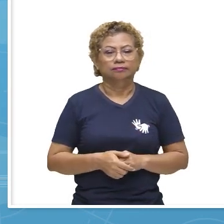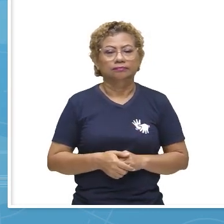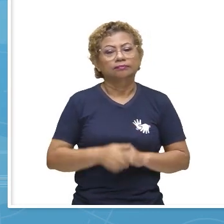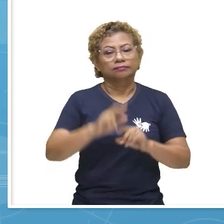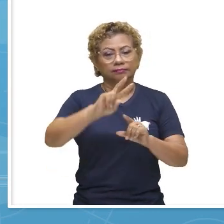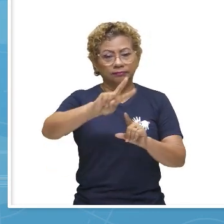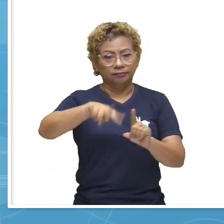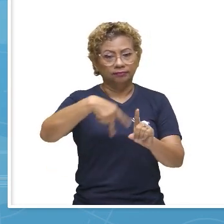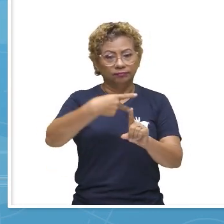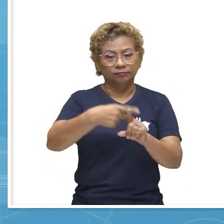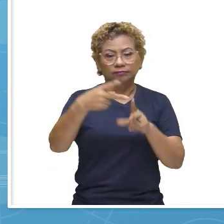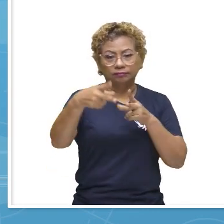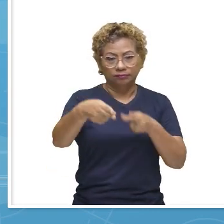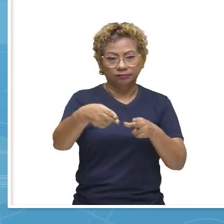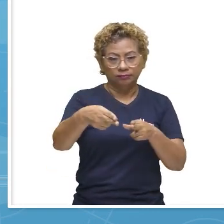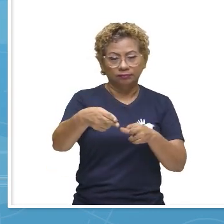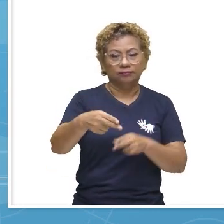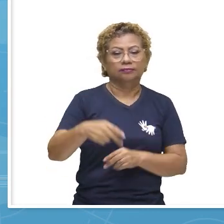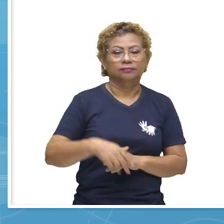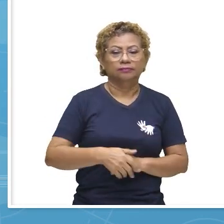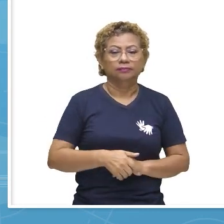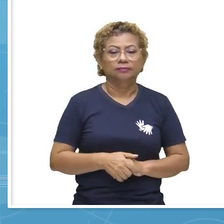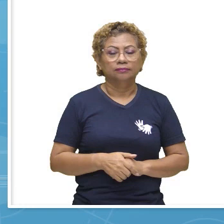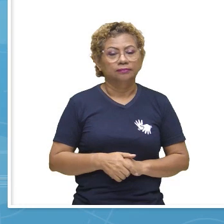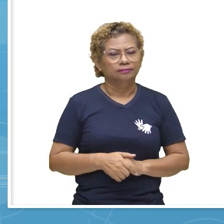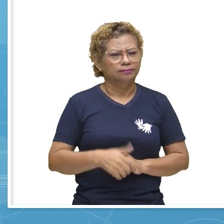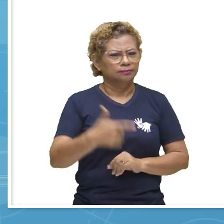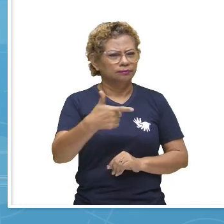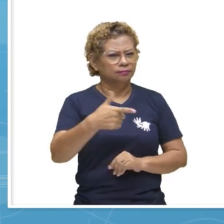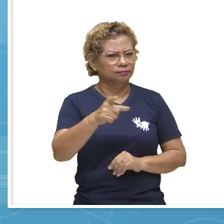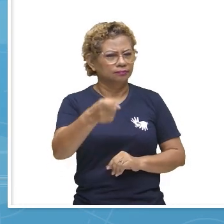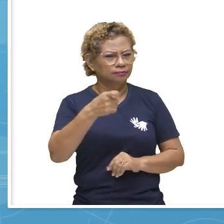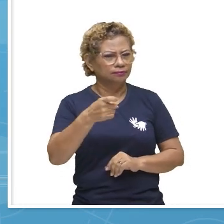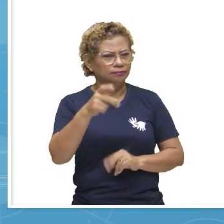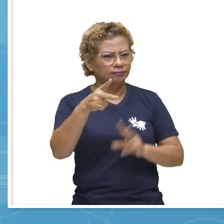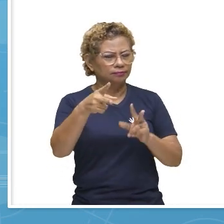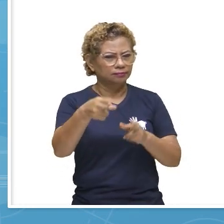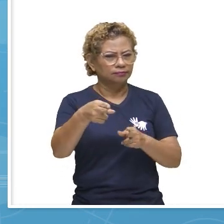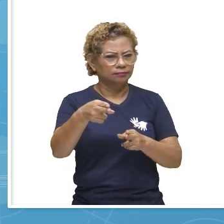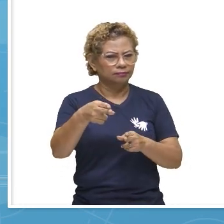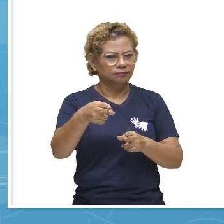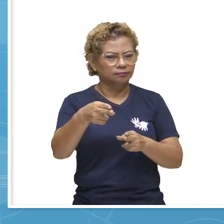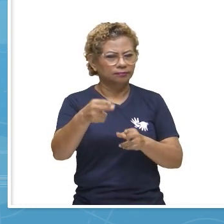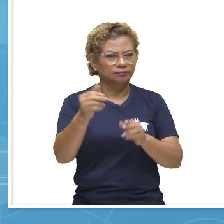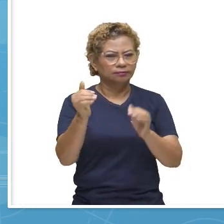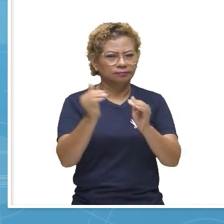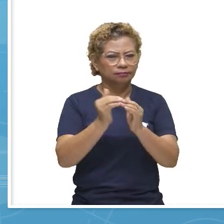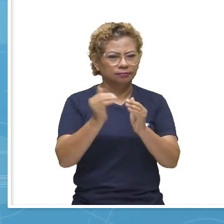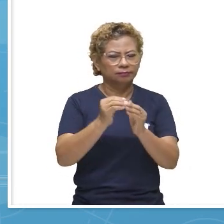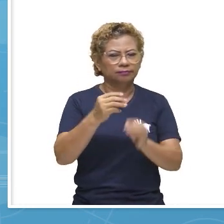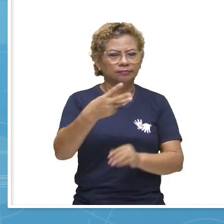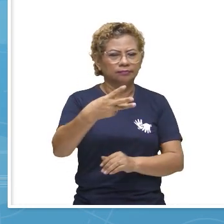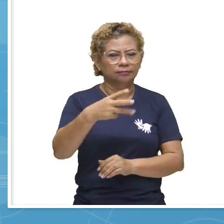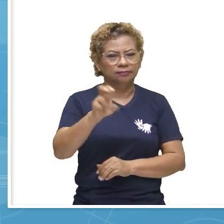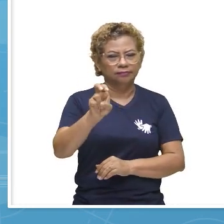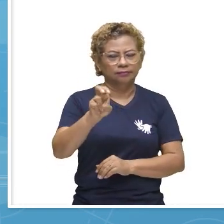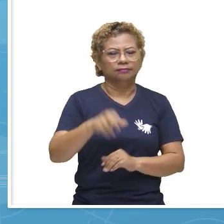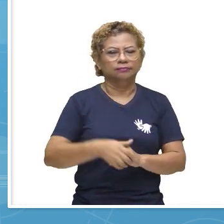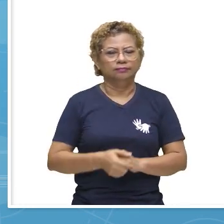2x, é igual a 35. Quanto é que ele possui? Vamos organizar aqui essa